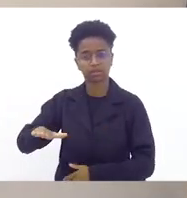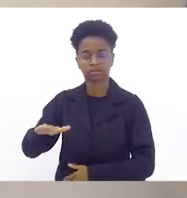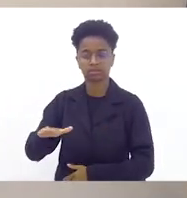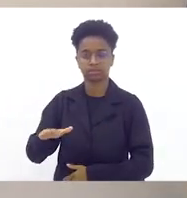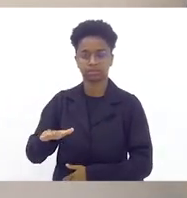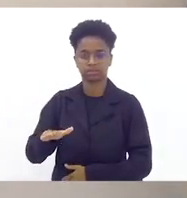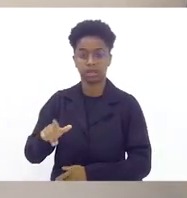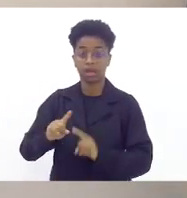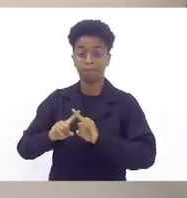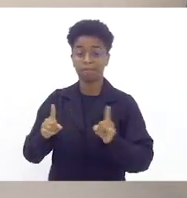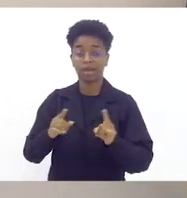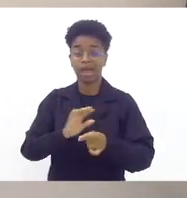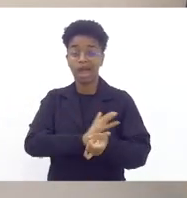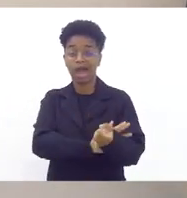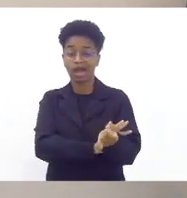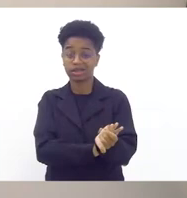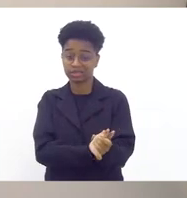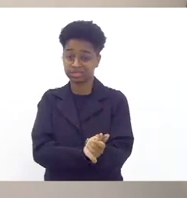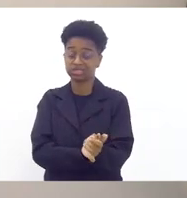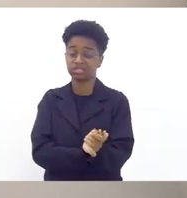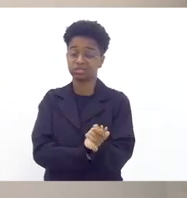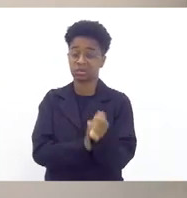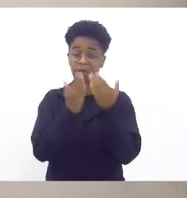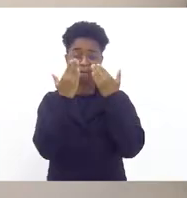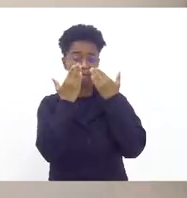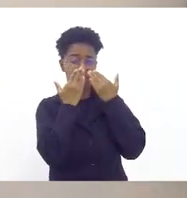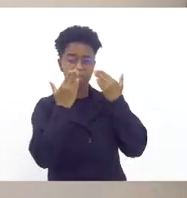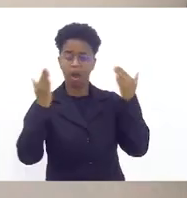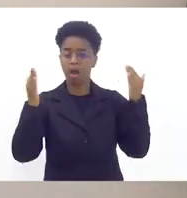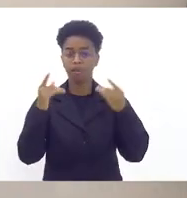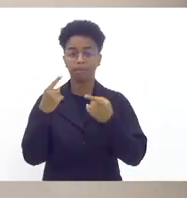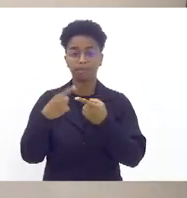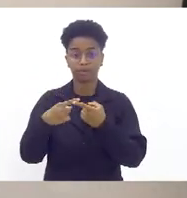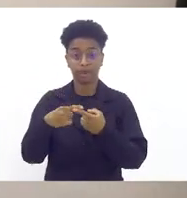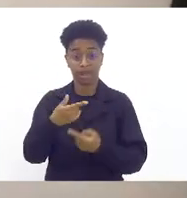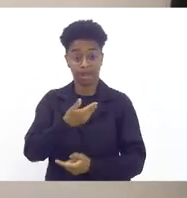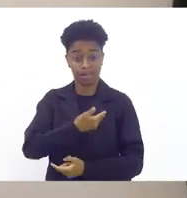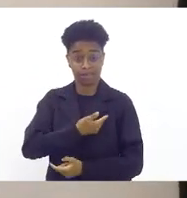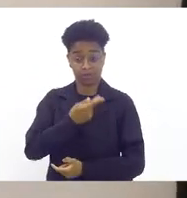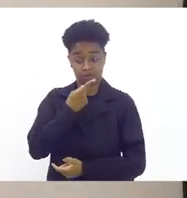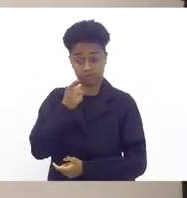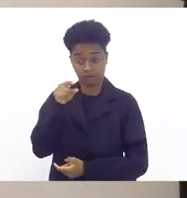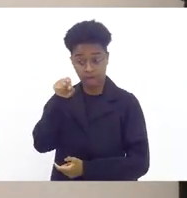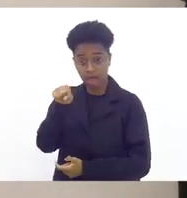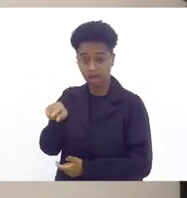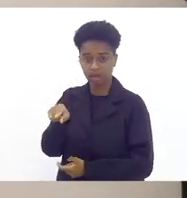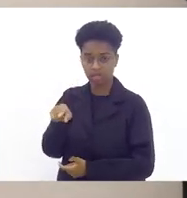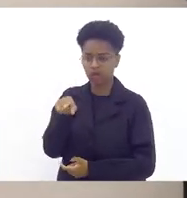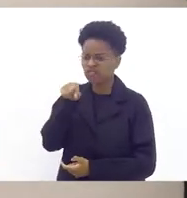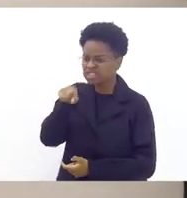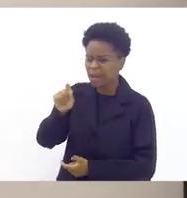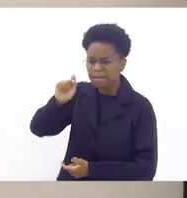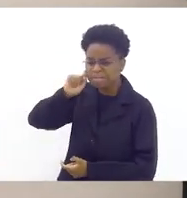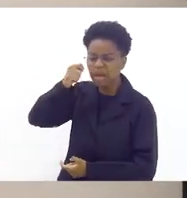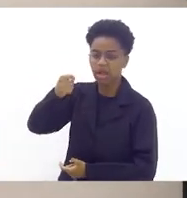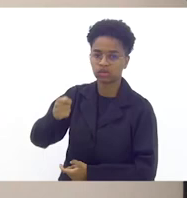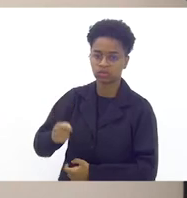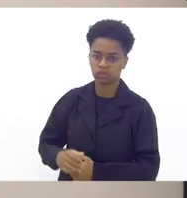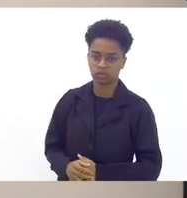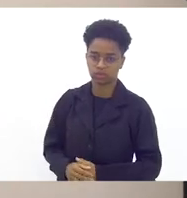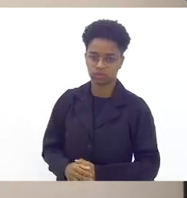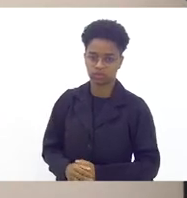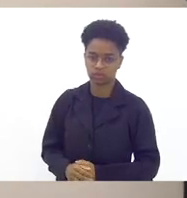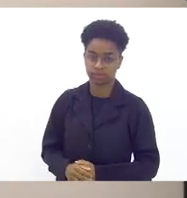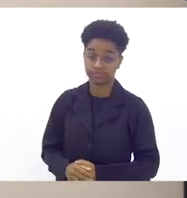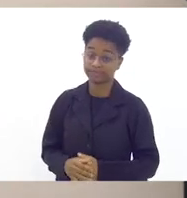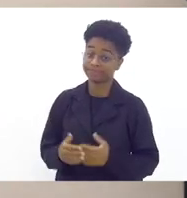e aí o racismo se torna mais explícito, porque aí um colega fala para ele, seu preto. E aí